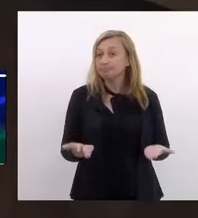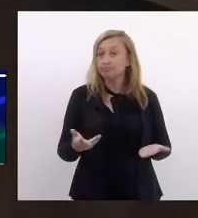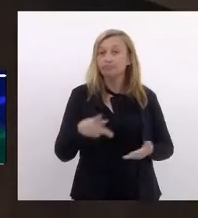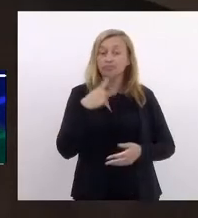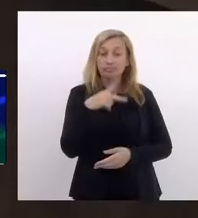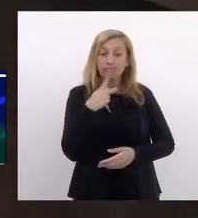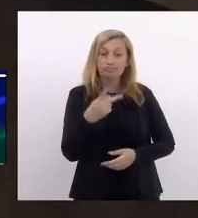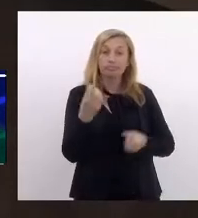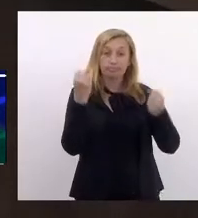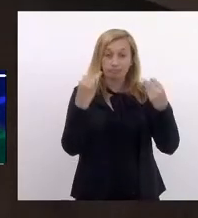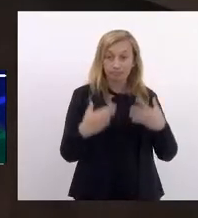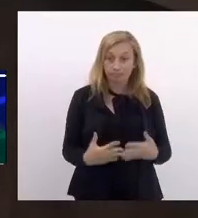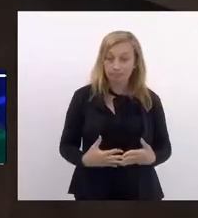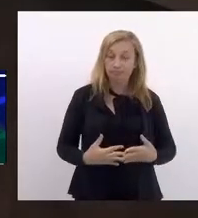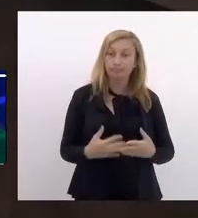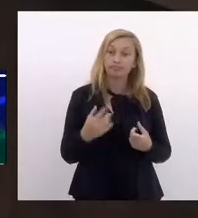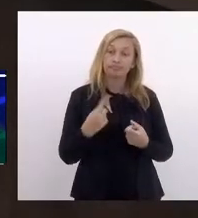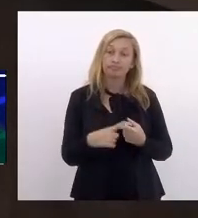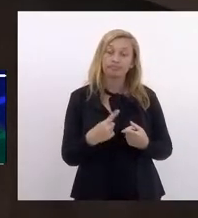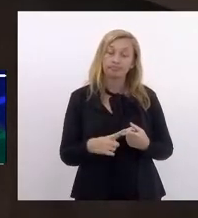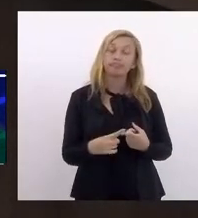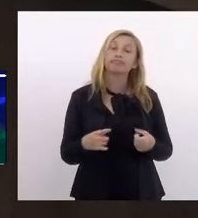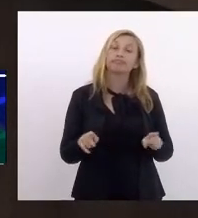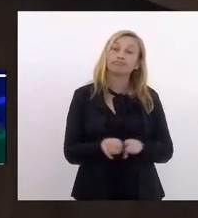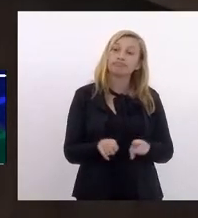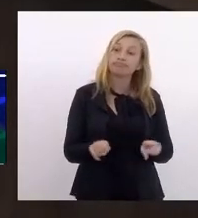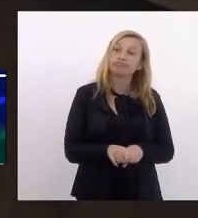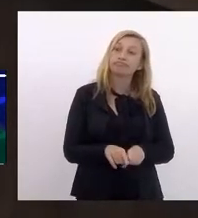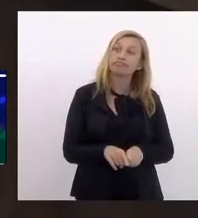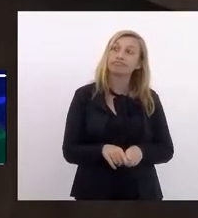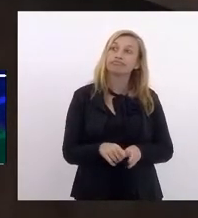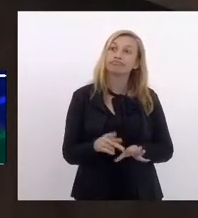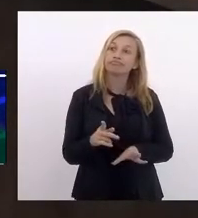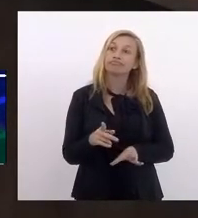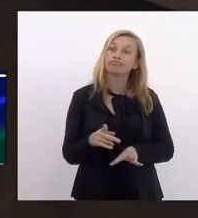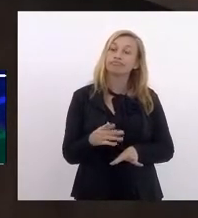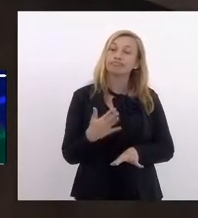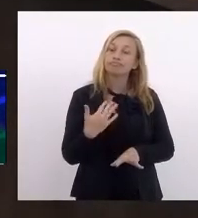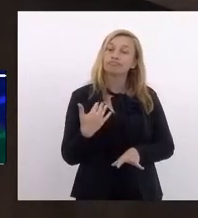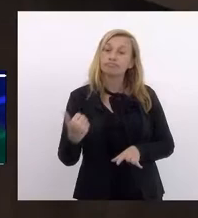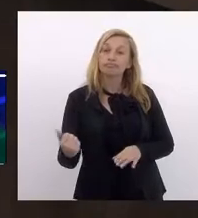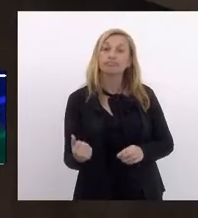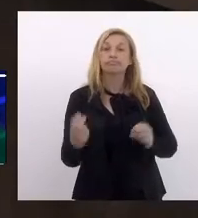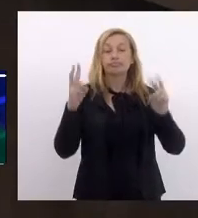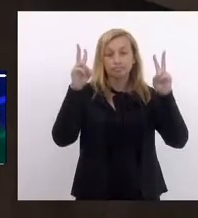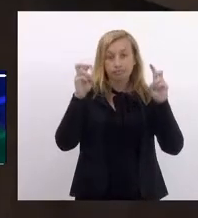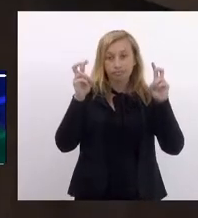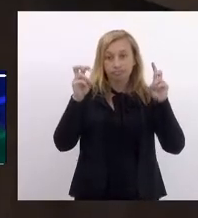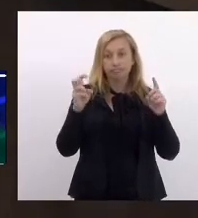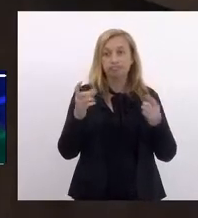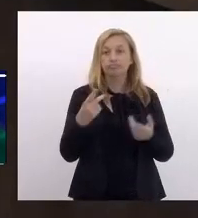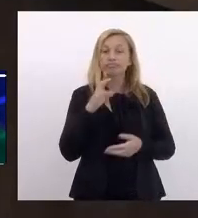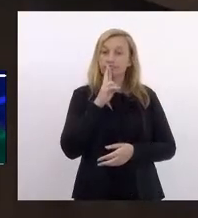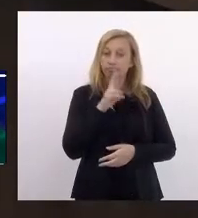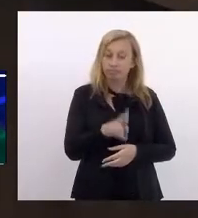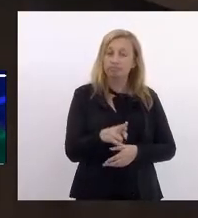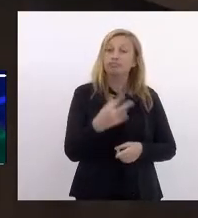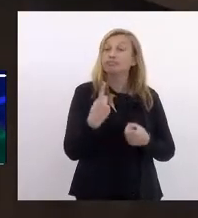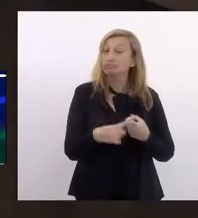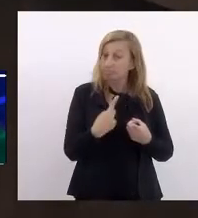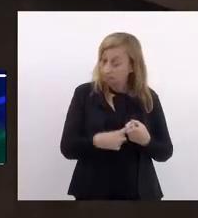dando essa explicação, porque fomos também cogitados sobre essa questão, então estou respondendo